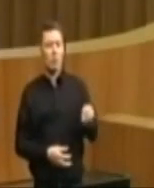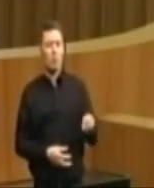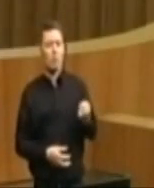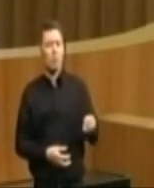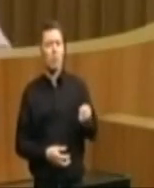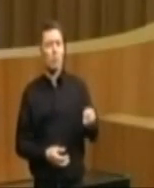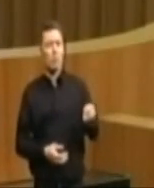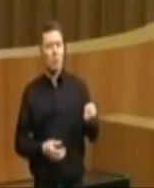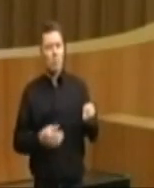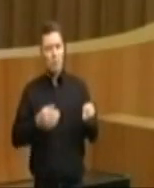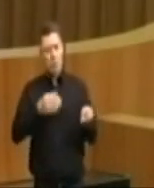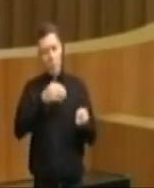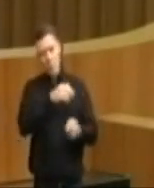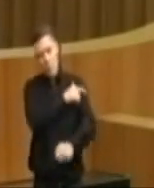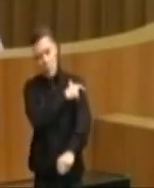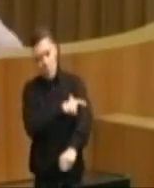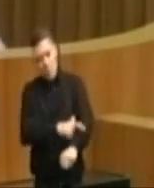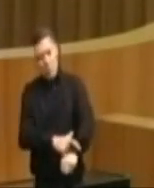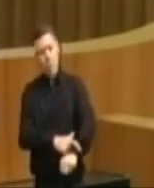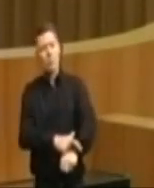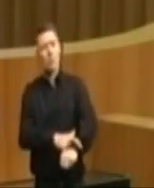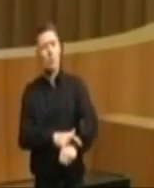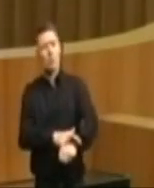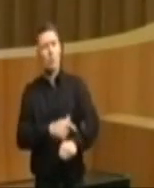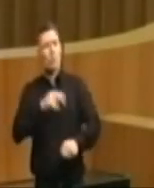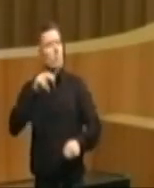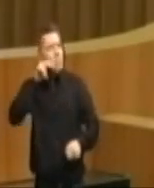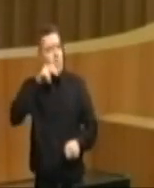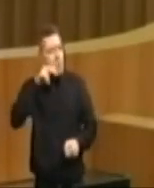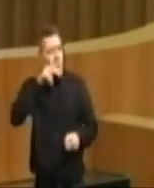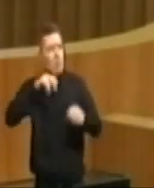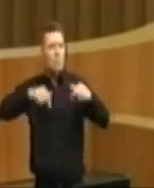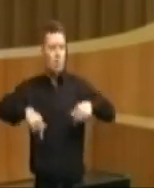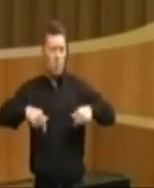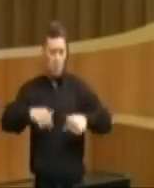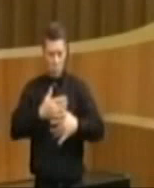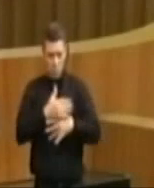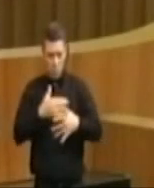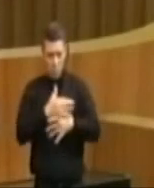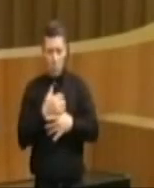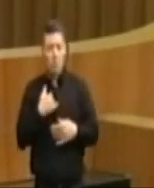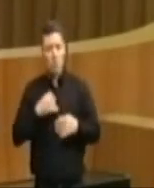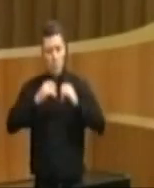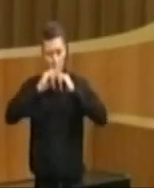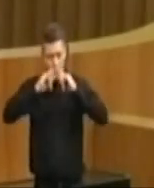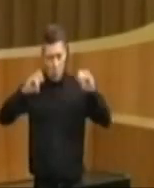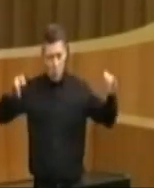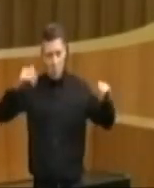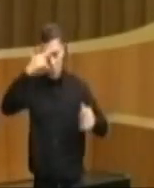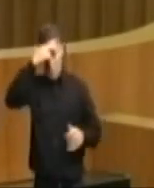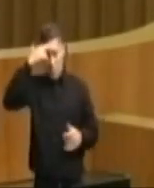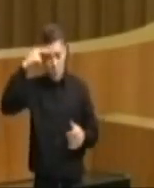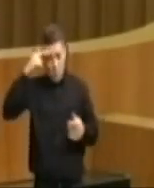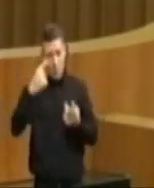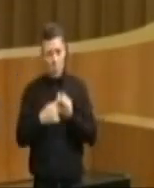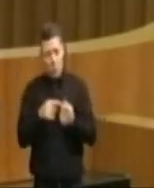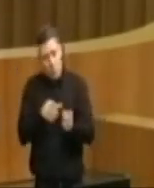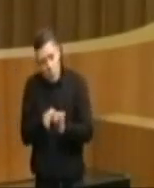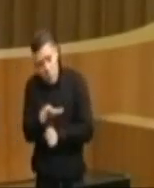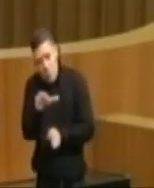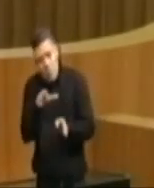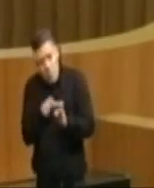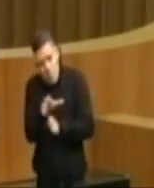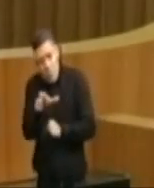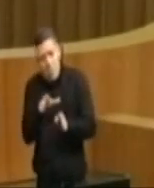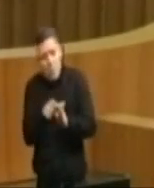desse jeito que a educação do município de Natal é tratada aqui nessa cidade, e eu quero inclusive dialogar com o líder Ranieri, que orientou a sua bancada a